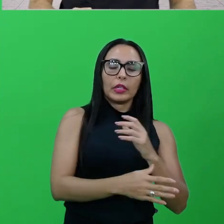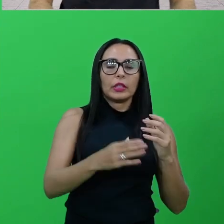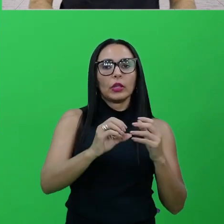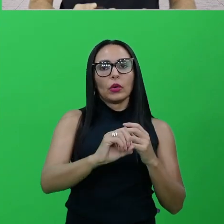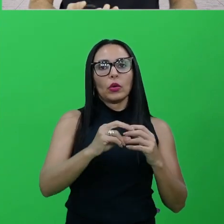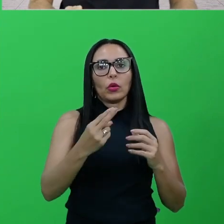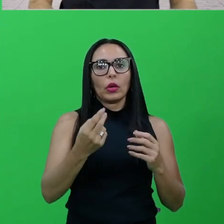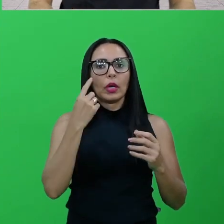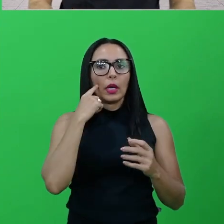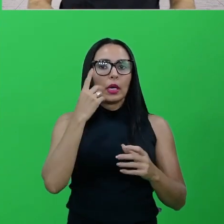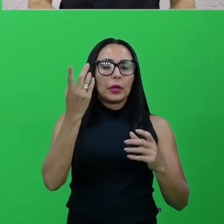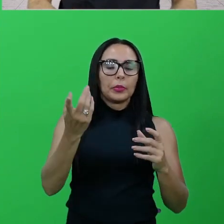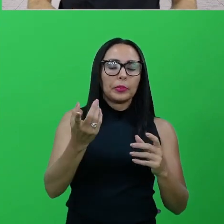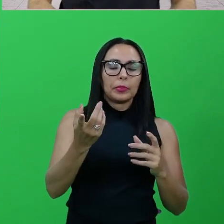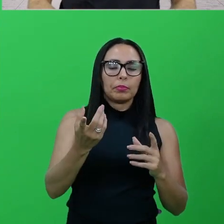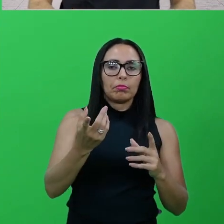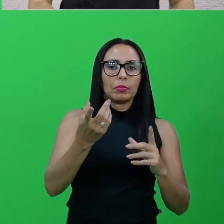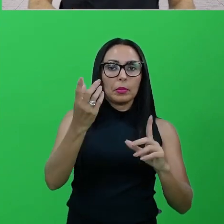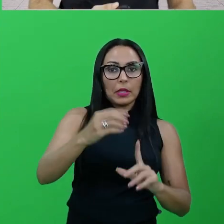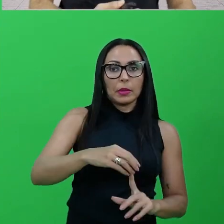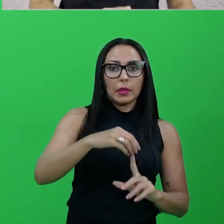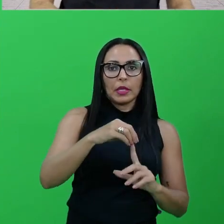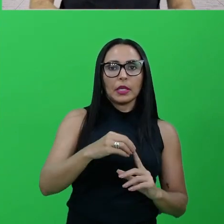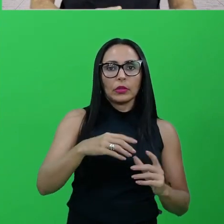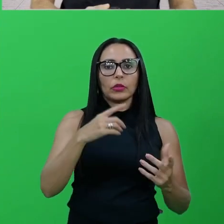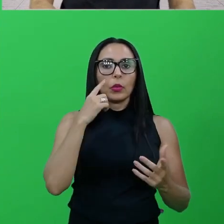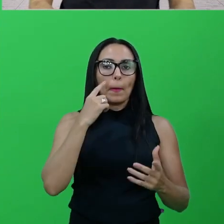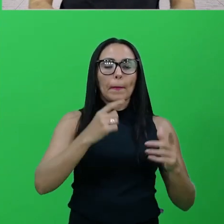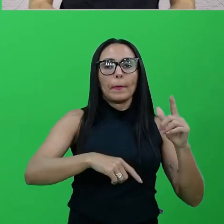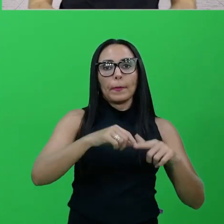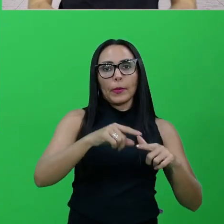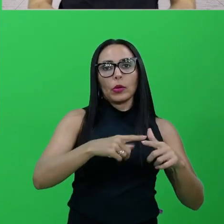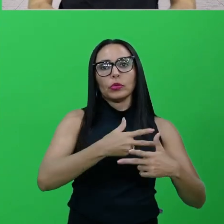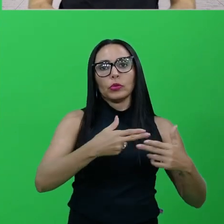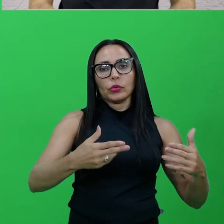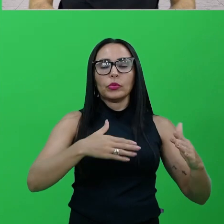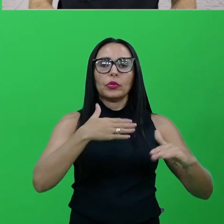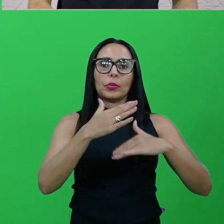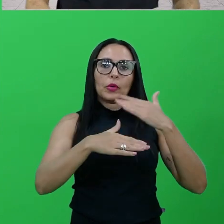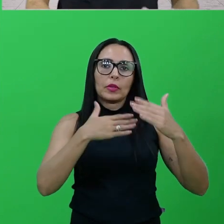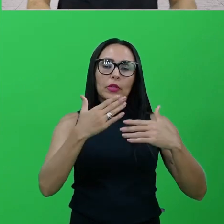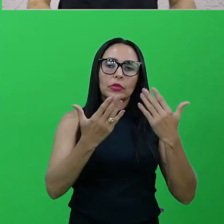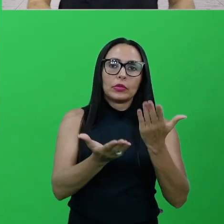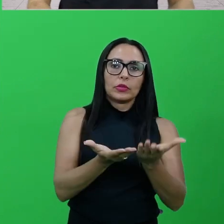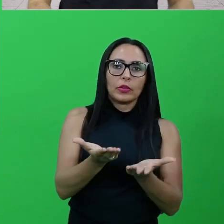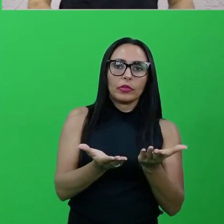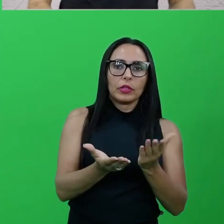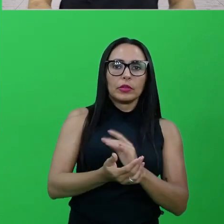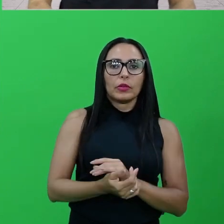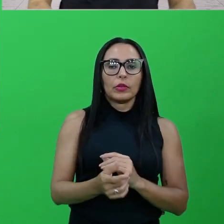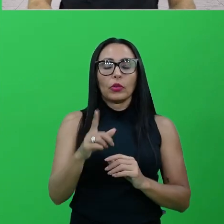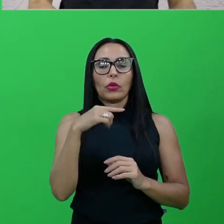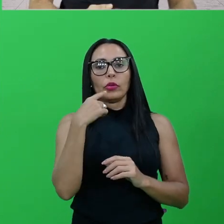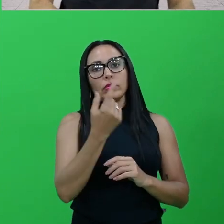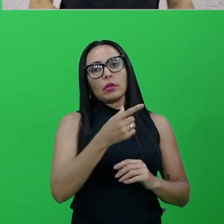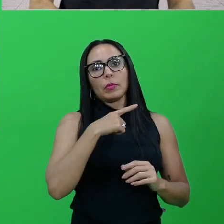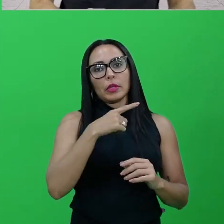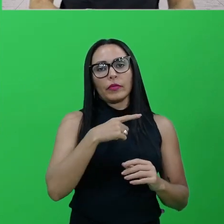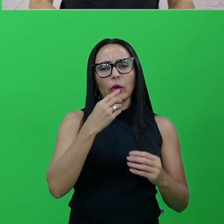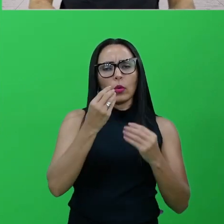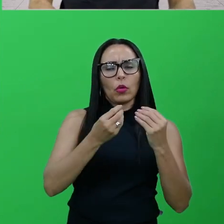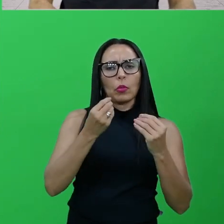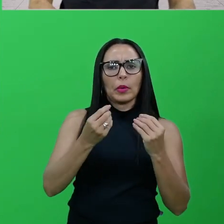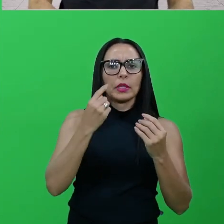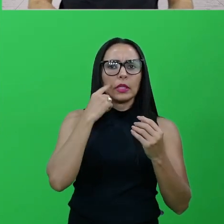à aprimoração ou aprimoramento, melhor dizendo, de um produto, de um processo ou de um serviço. Nós também já falamos sobre como